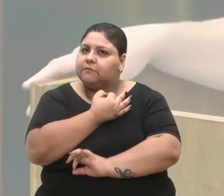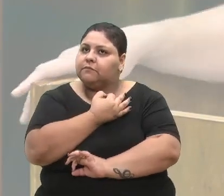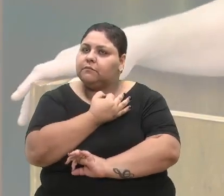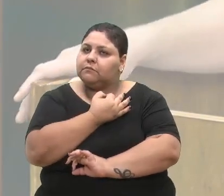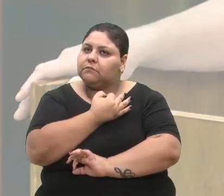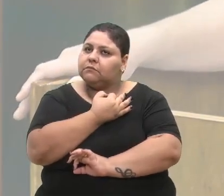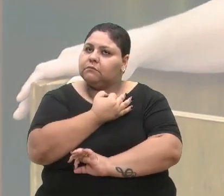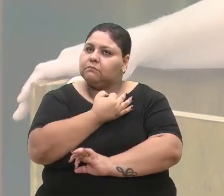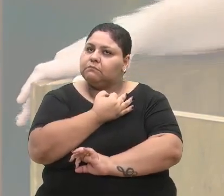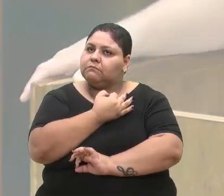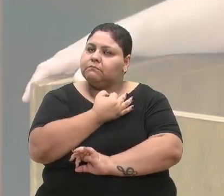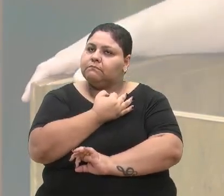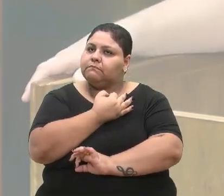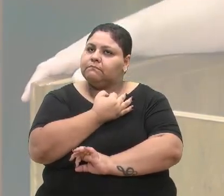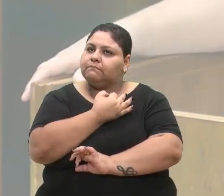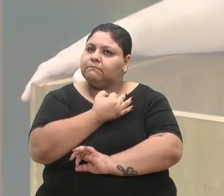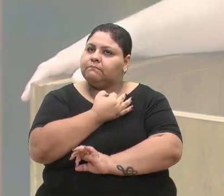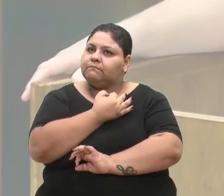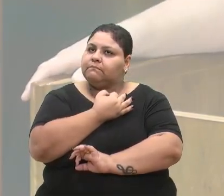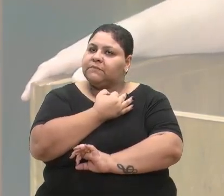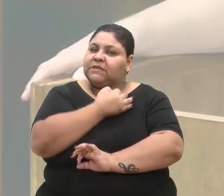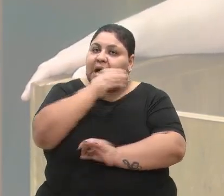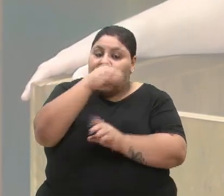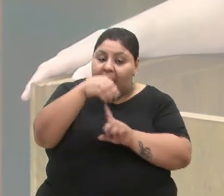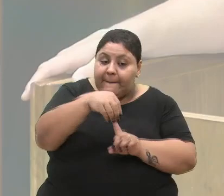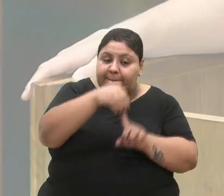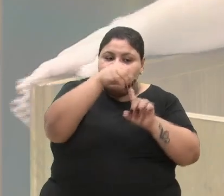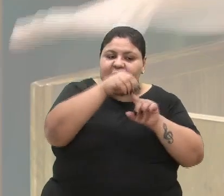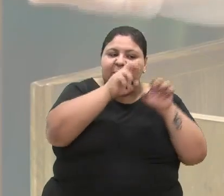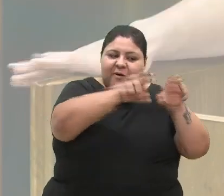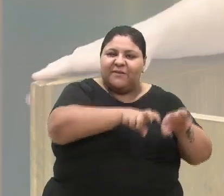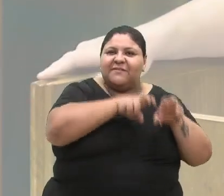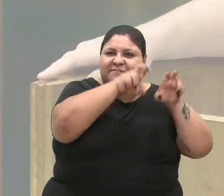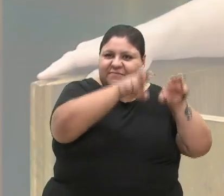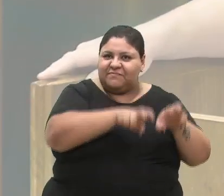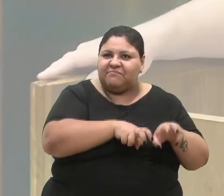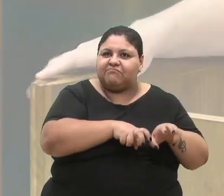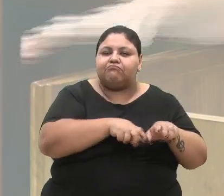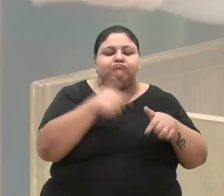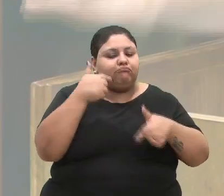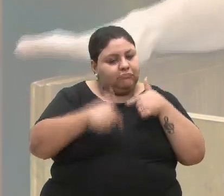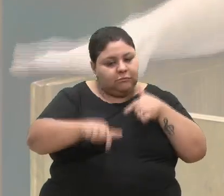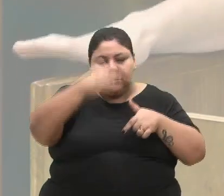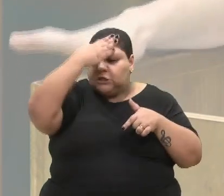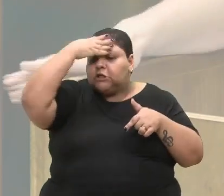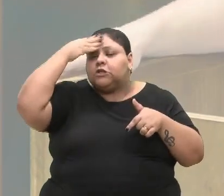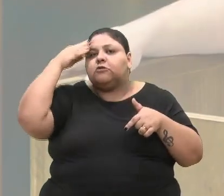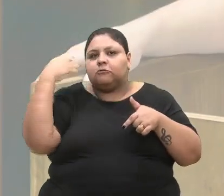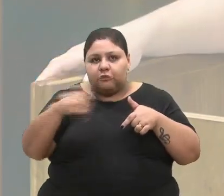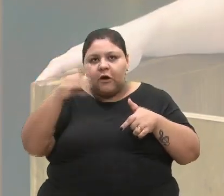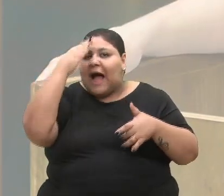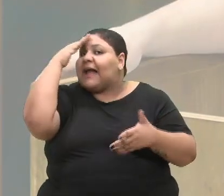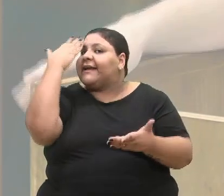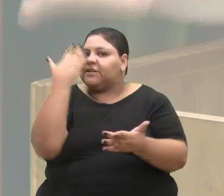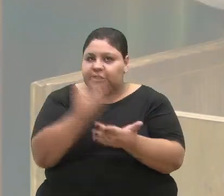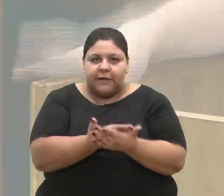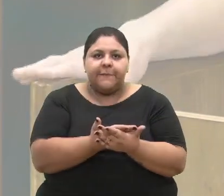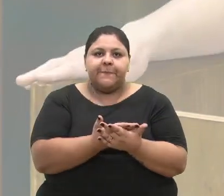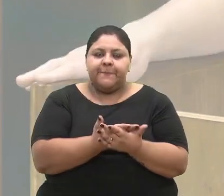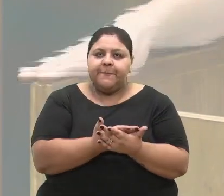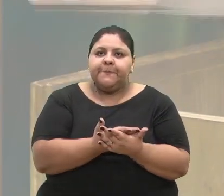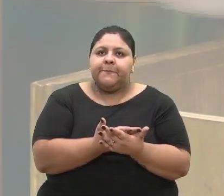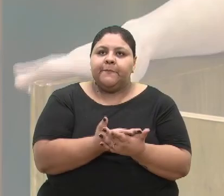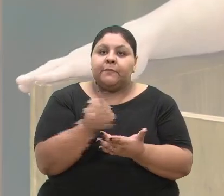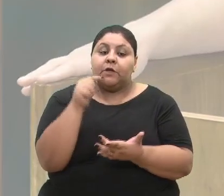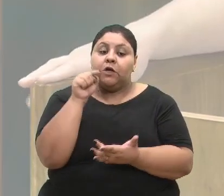pérola das colônias, foi o trabalho, foi acreditar no trabalho. E foi